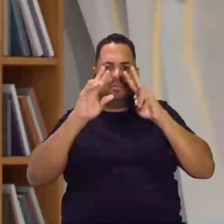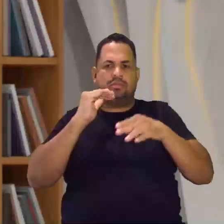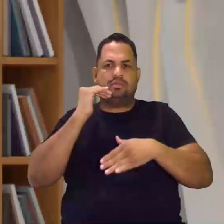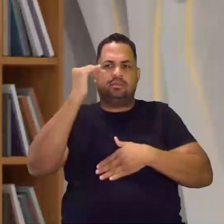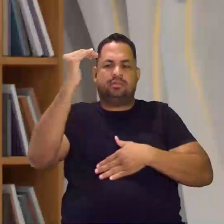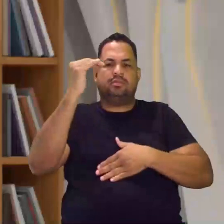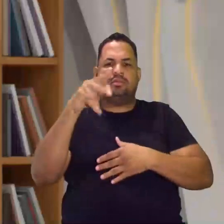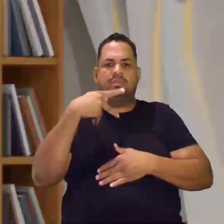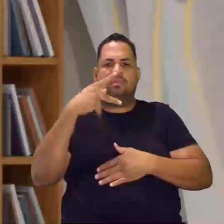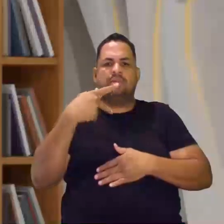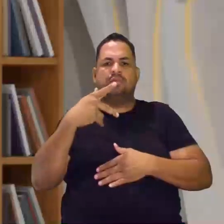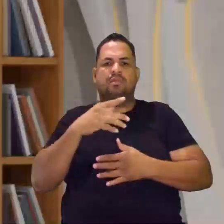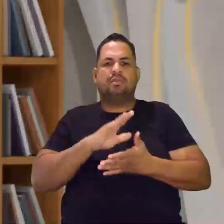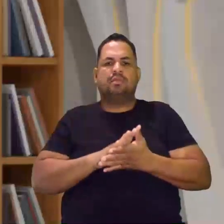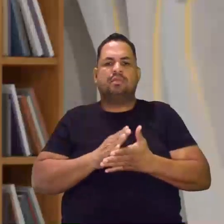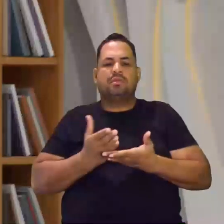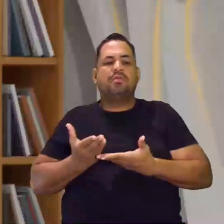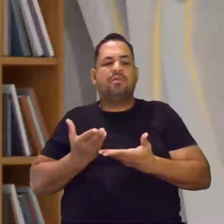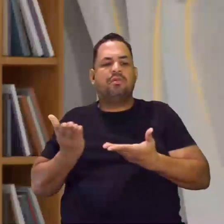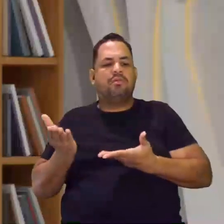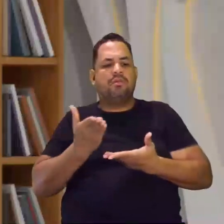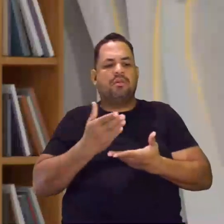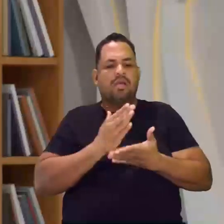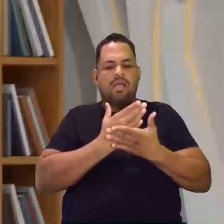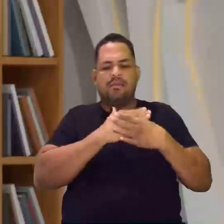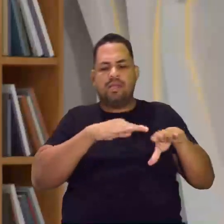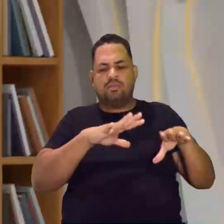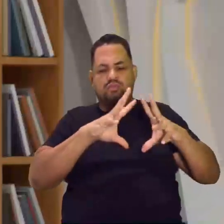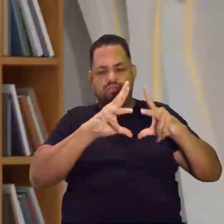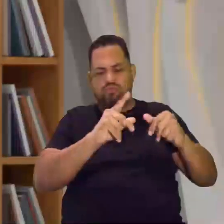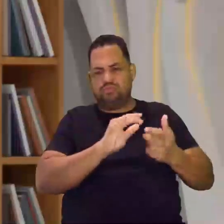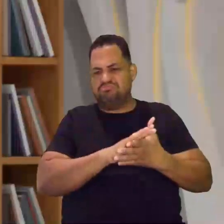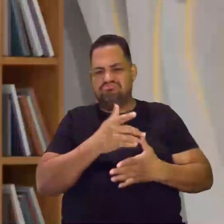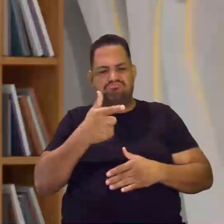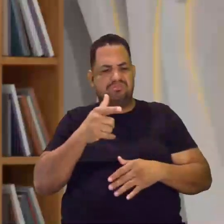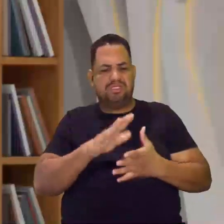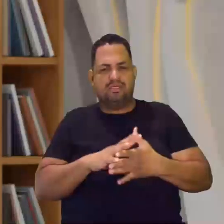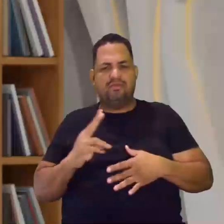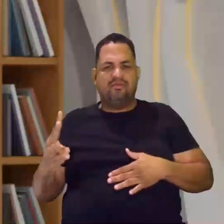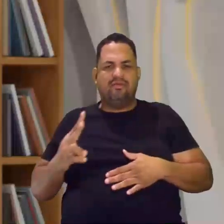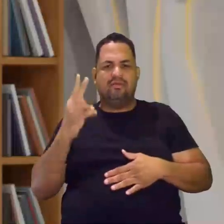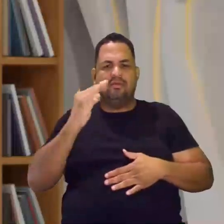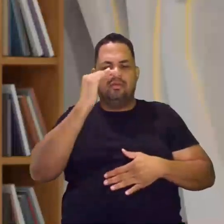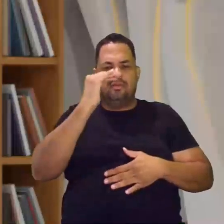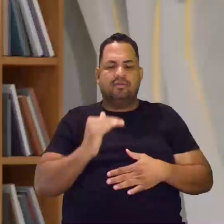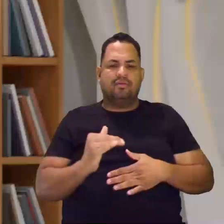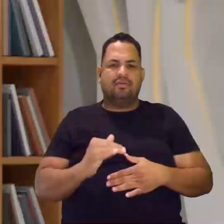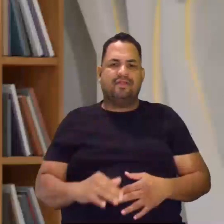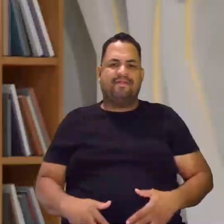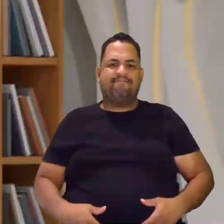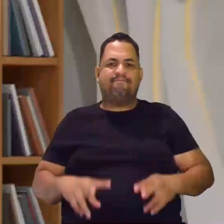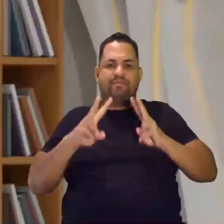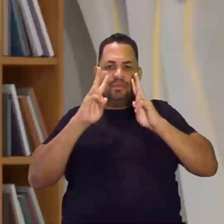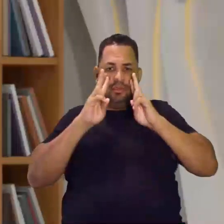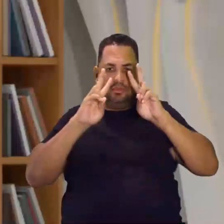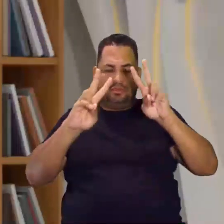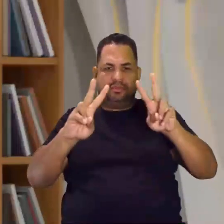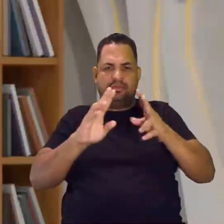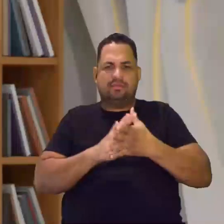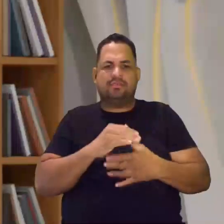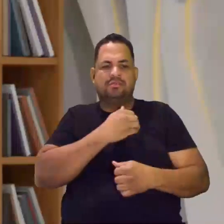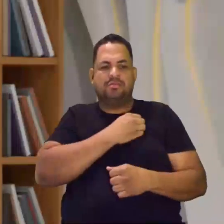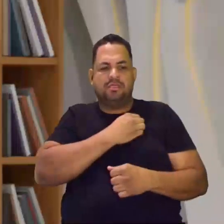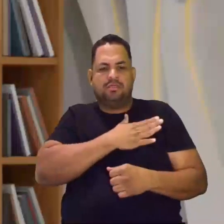é eu chegar e dizer, vou levar a civilização, o resto não tem valor, é inferior. Então, a partir dessa visão